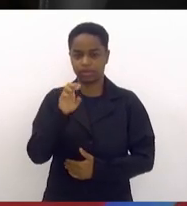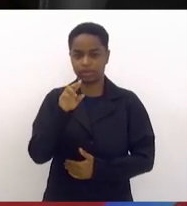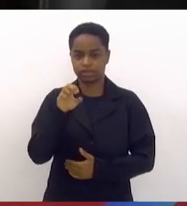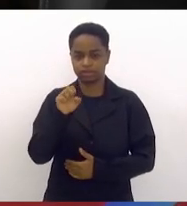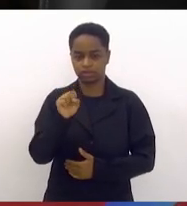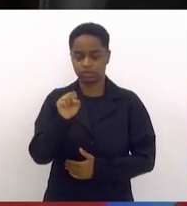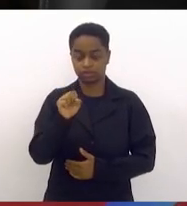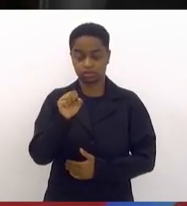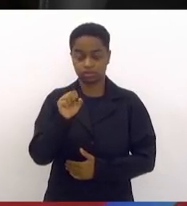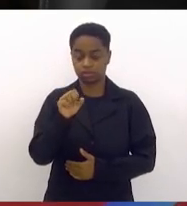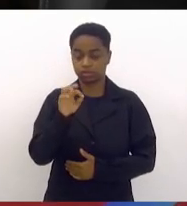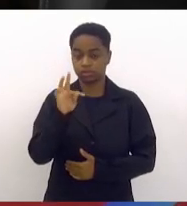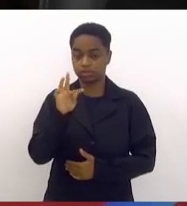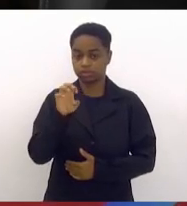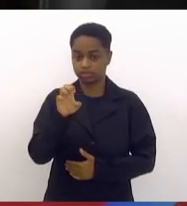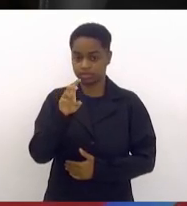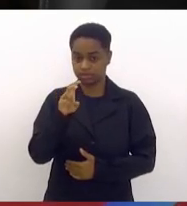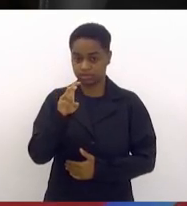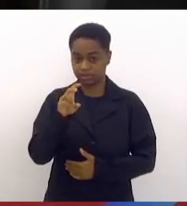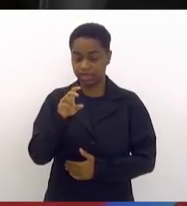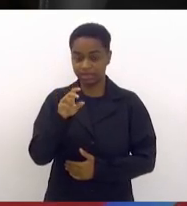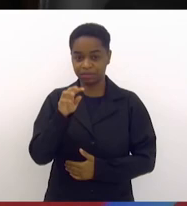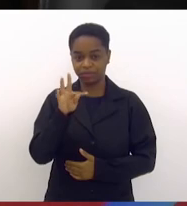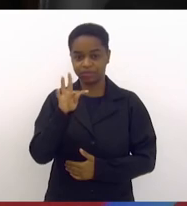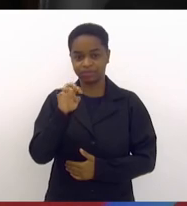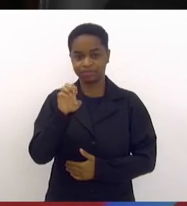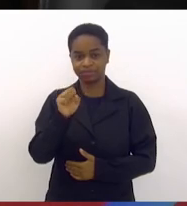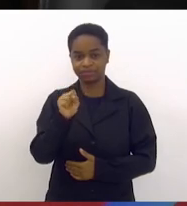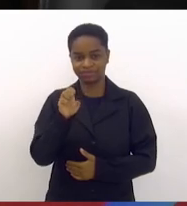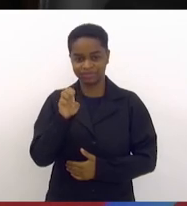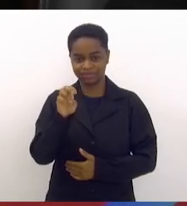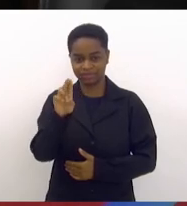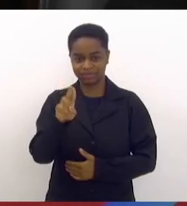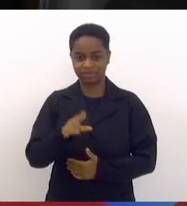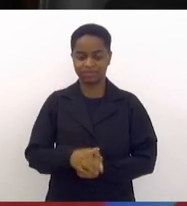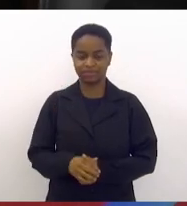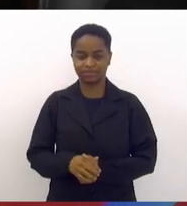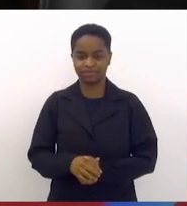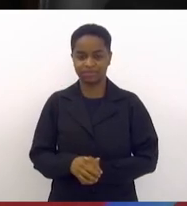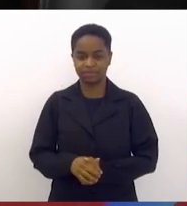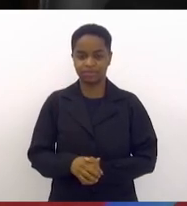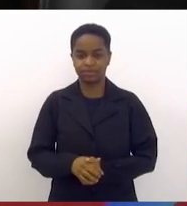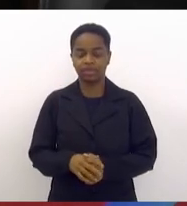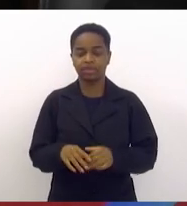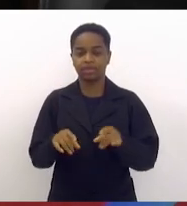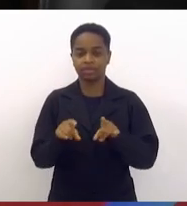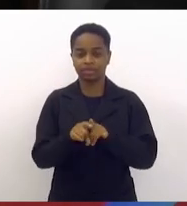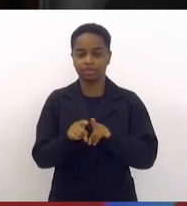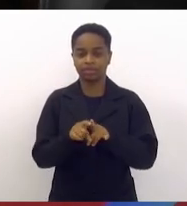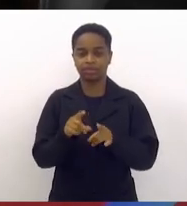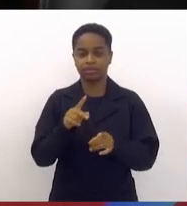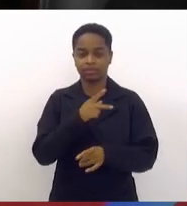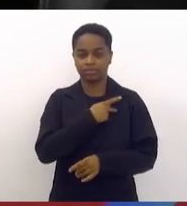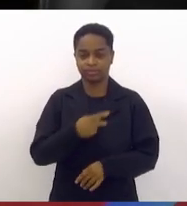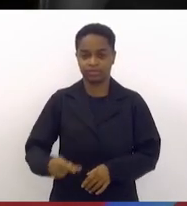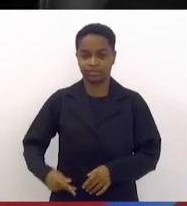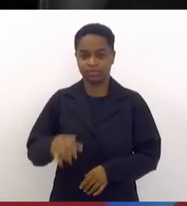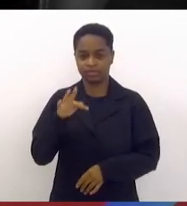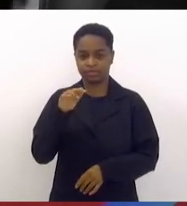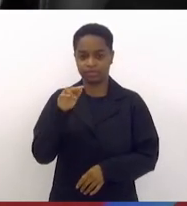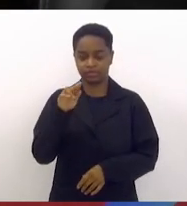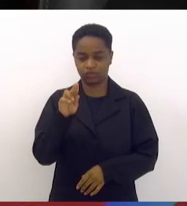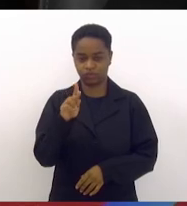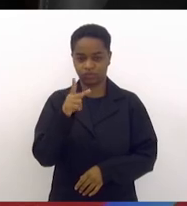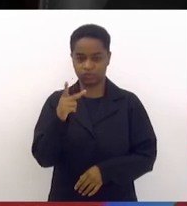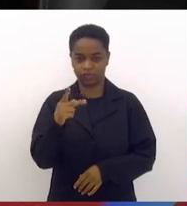Bezerra presidente da fup do Rio de Janeiro e quero aproveitar aqui e te agradecer muito meu querido